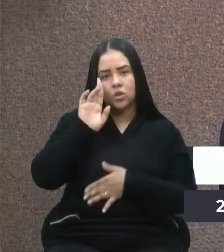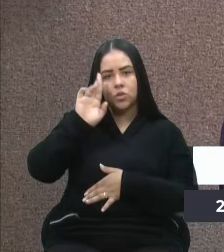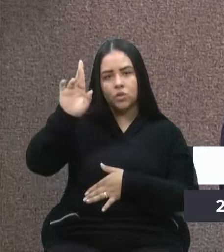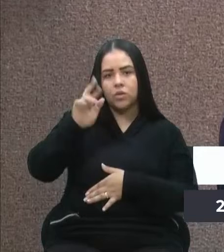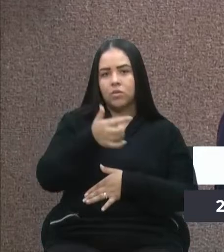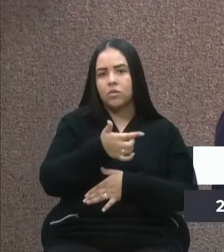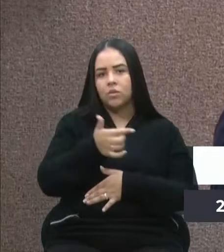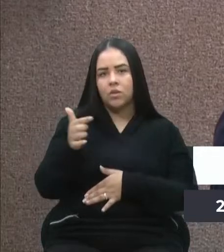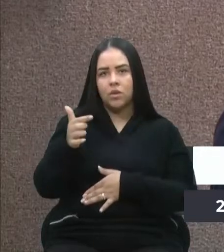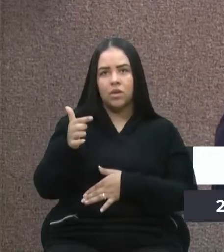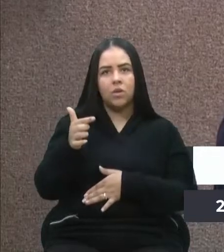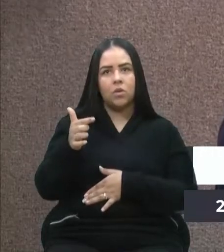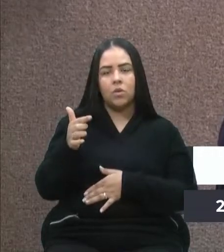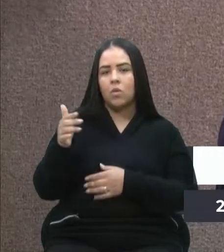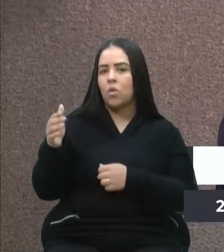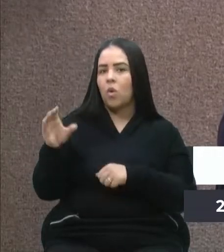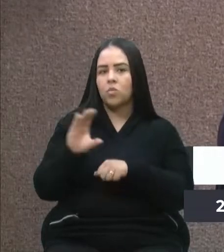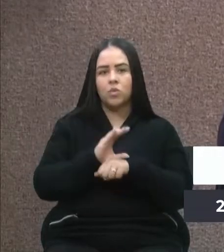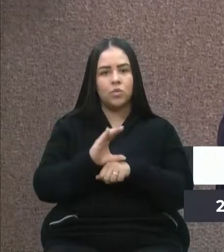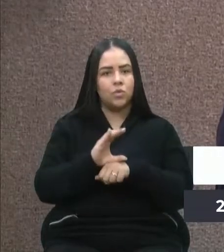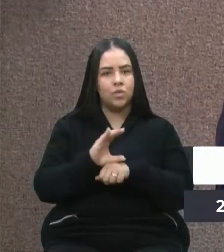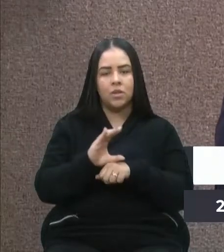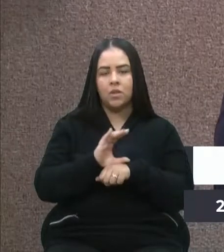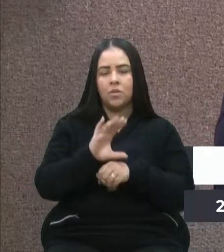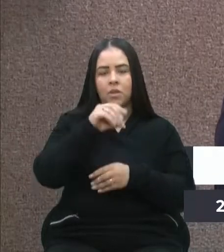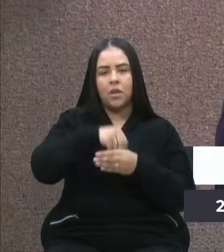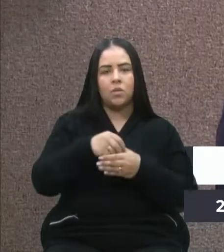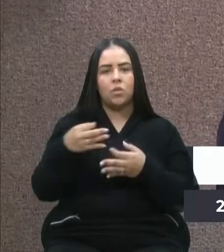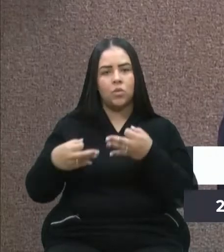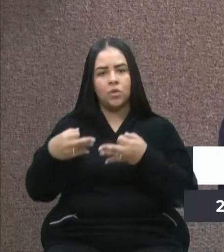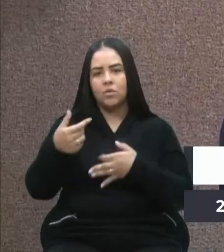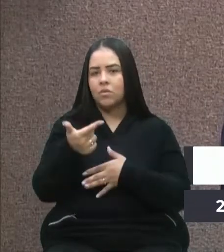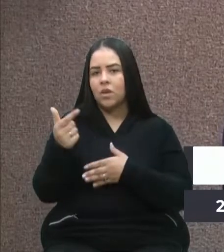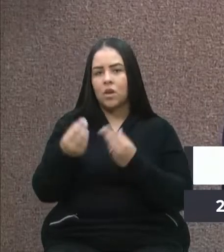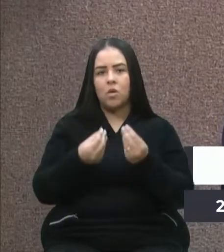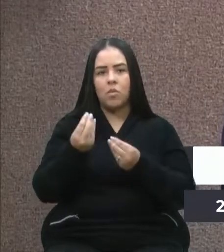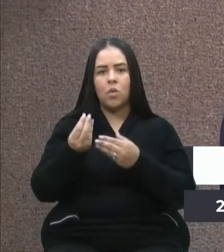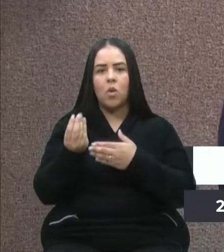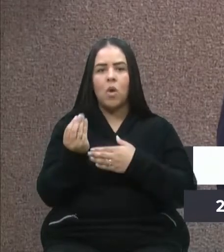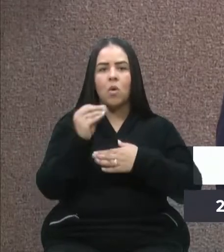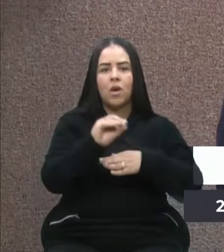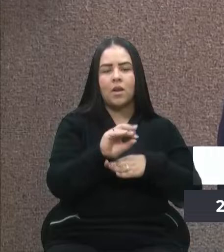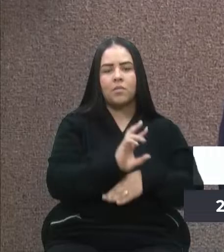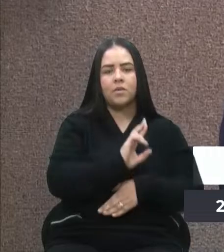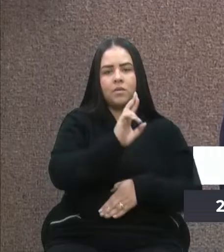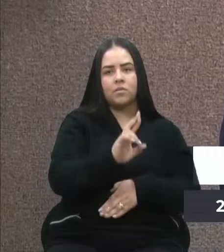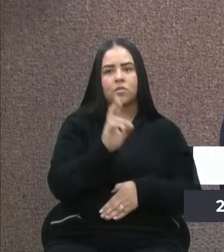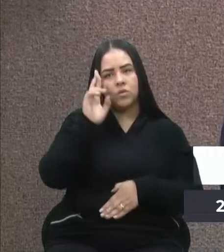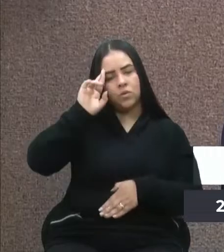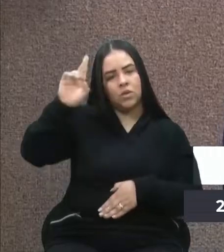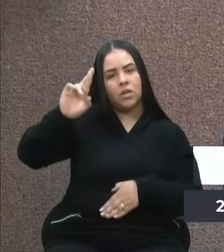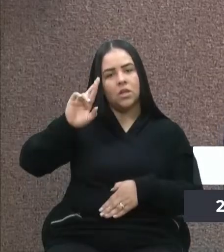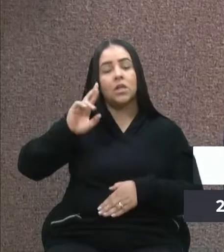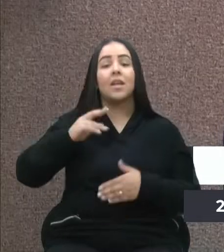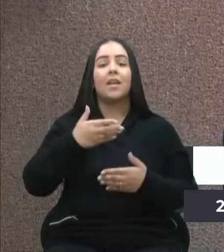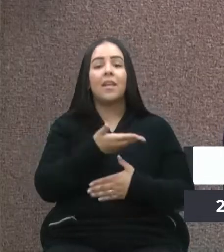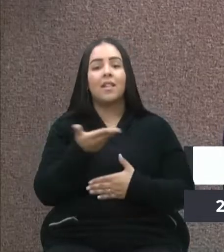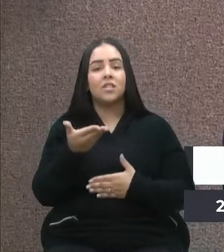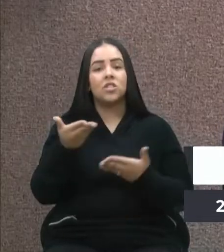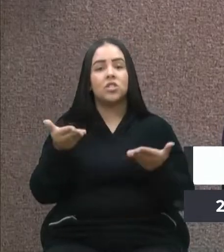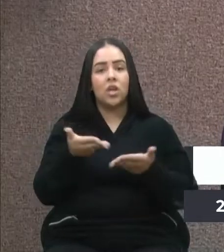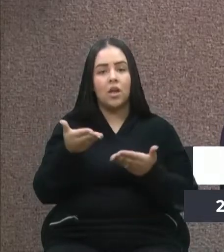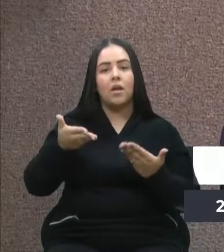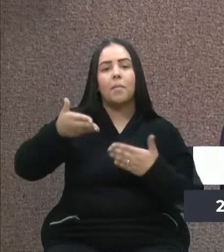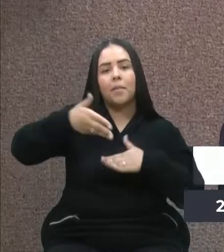constituição jurídica. Não cabe a inclusão da representação de diretores. enquanto as direções já fazem parte dos